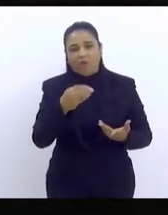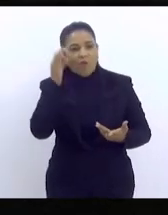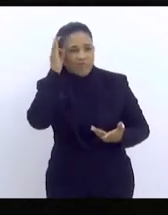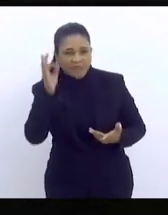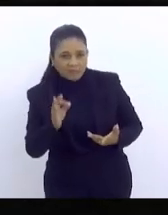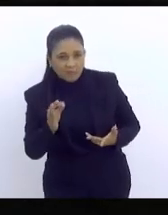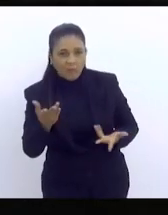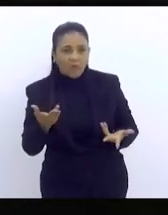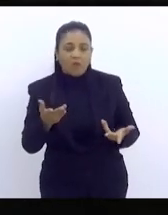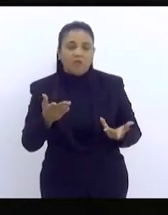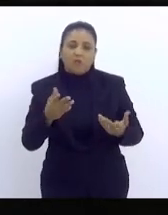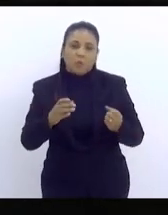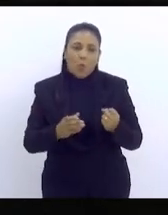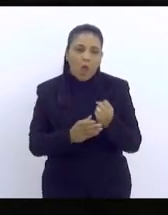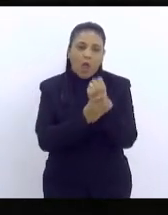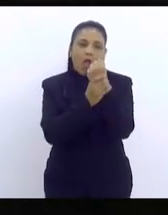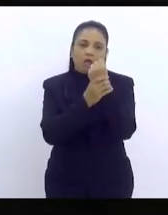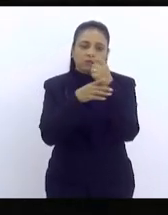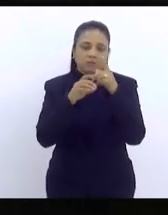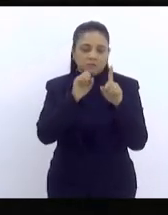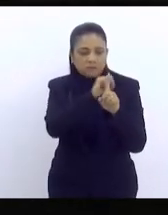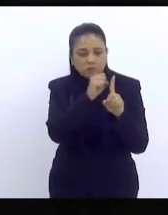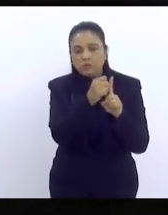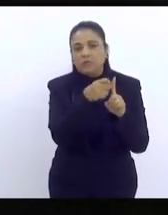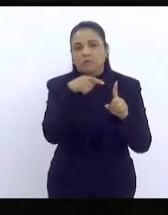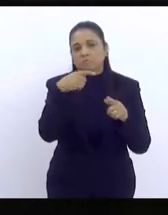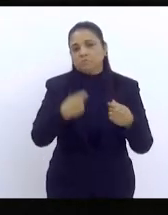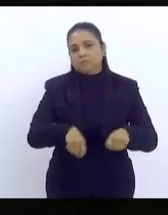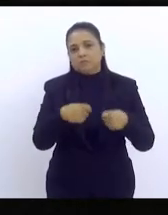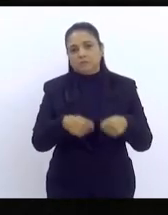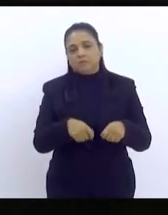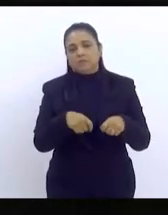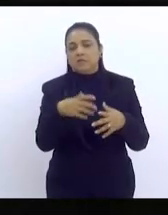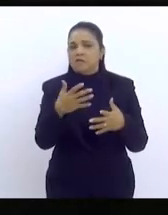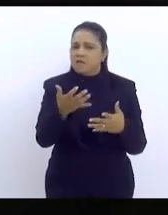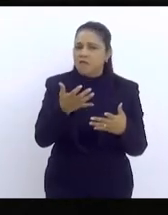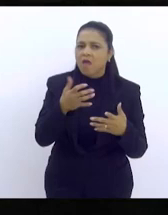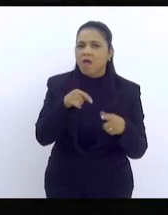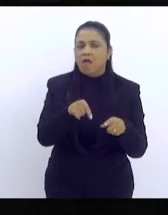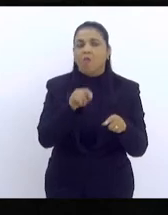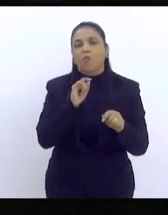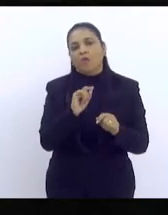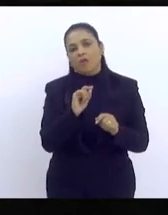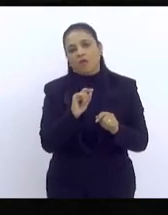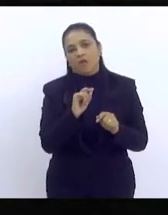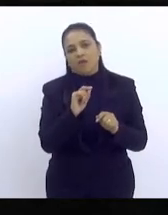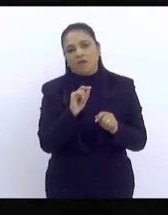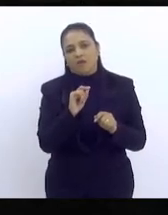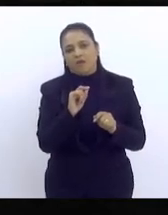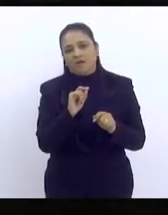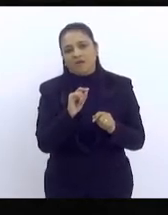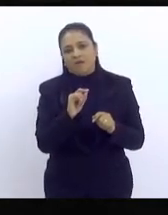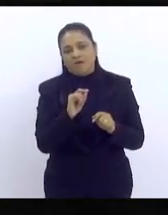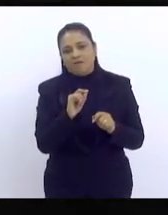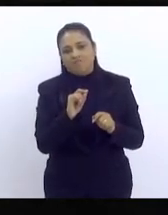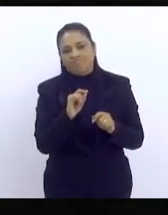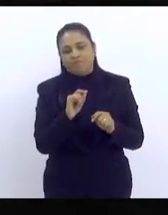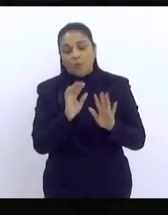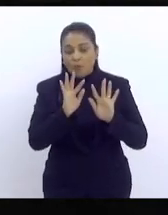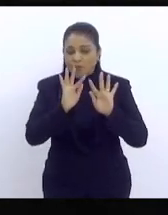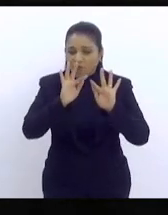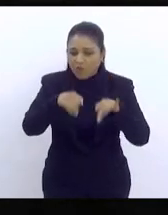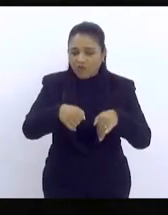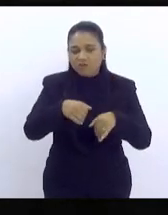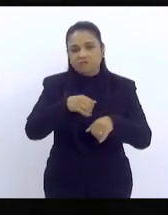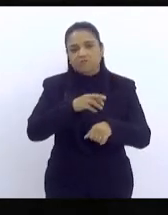não venham a garantir aquilo que a sociedade mais garantir que a sociedade quer de verdade que é o fim do